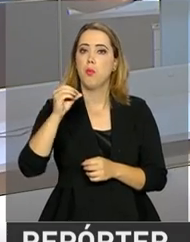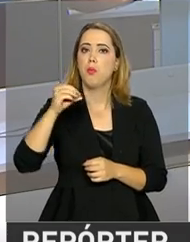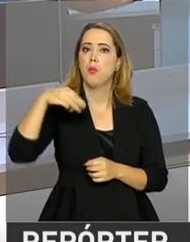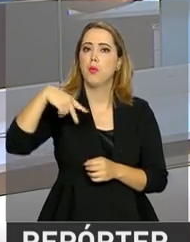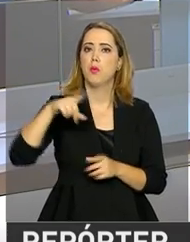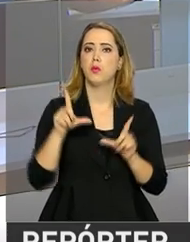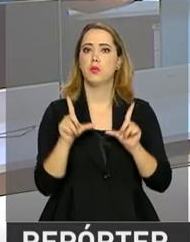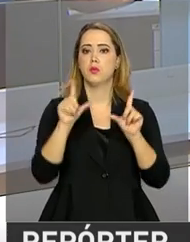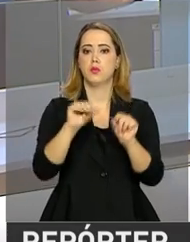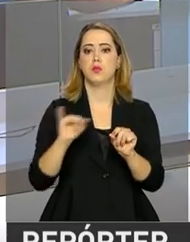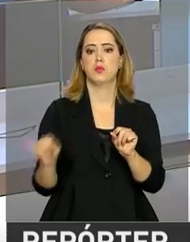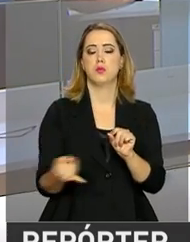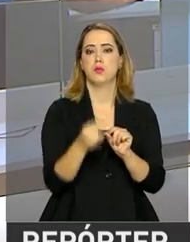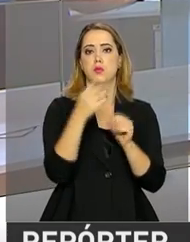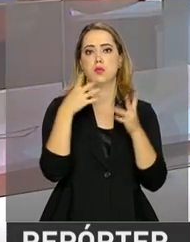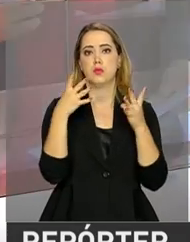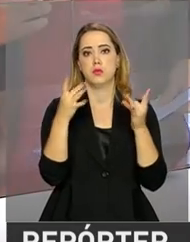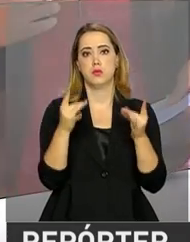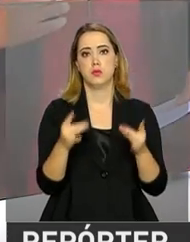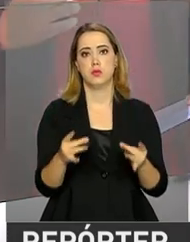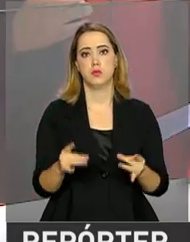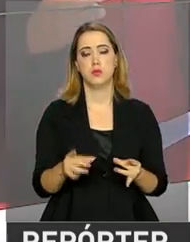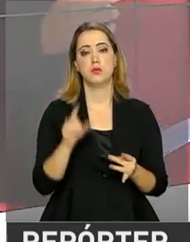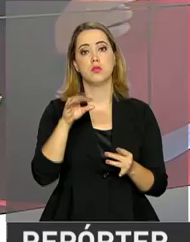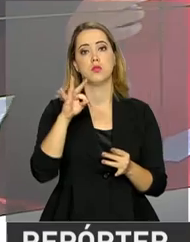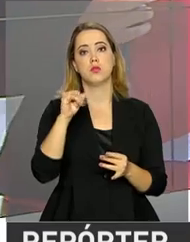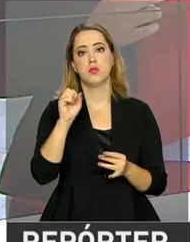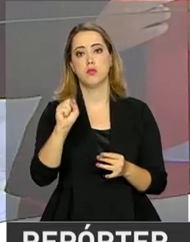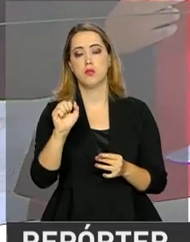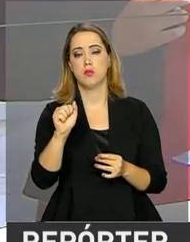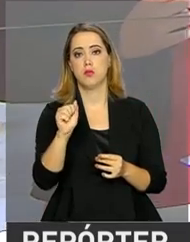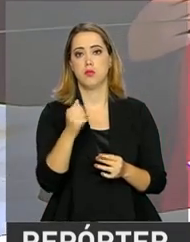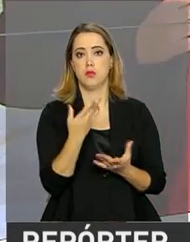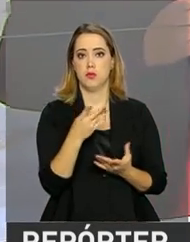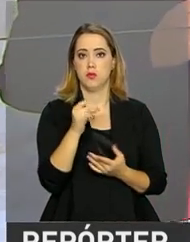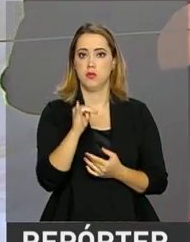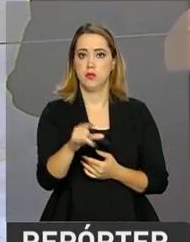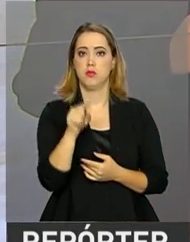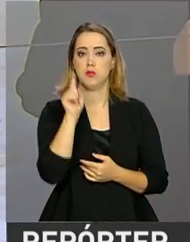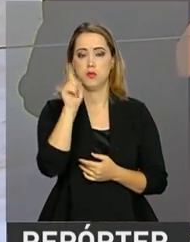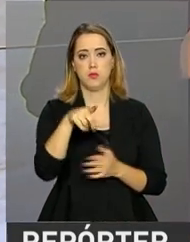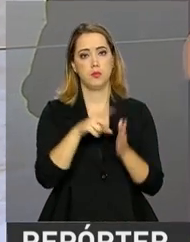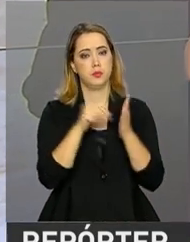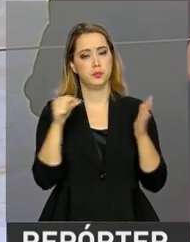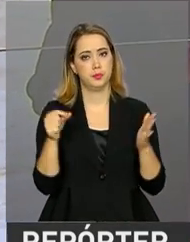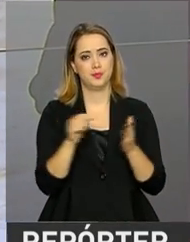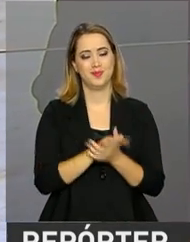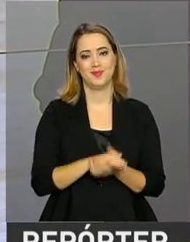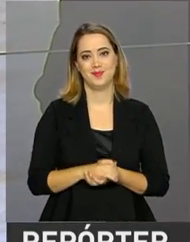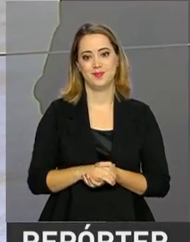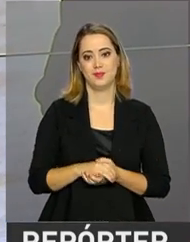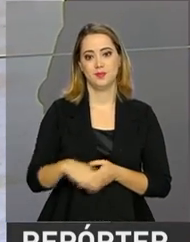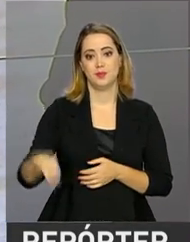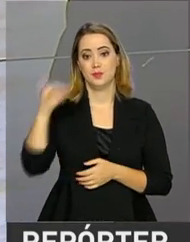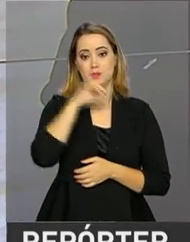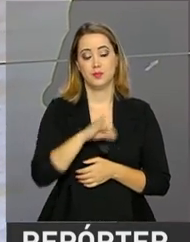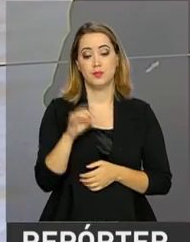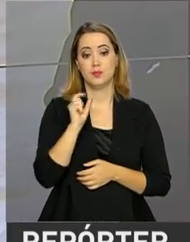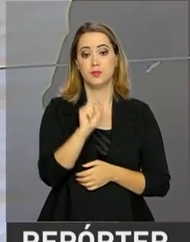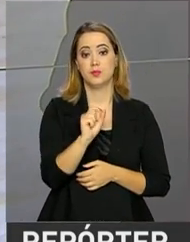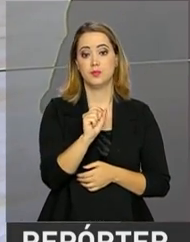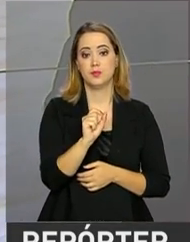a taxa de juros quem tem os detalhes pra gente ao vivo a repórter Taíssa dias lá do Palácio do Planalto o Taísa Olá